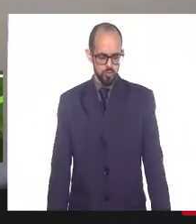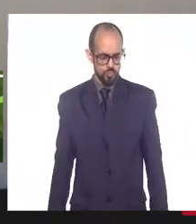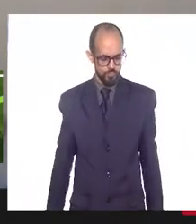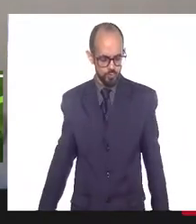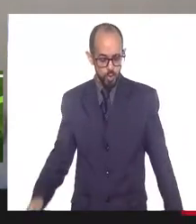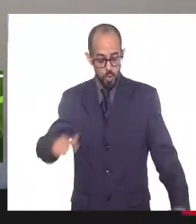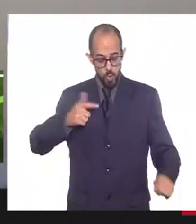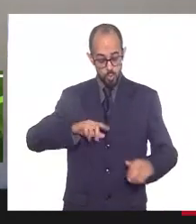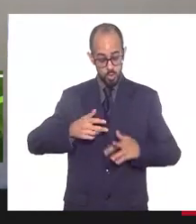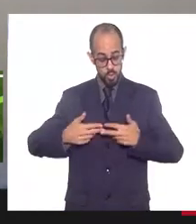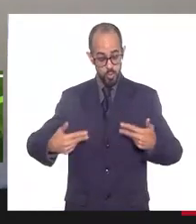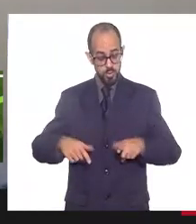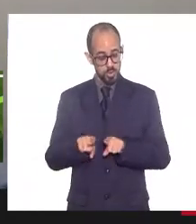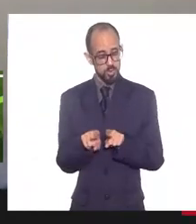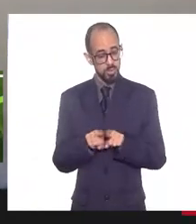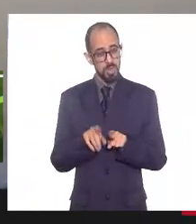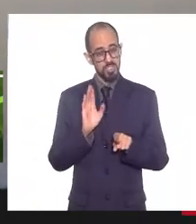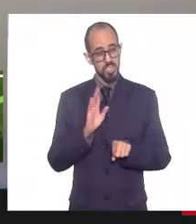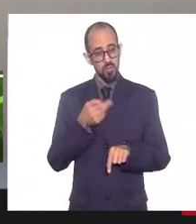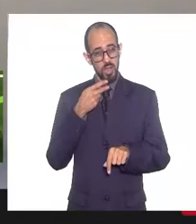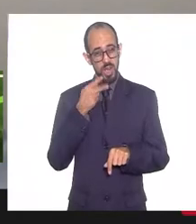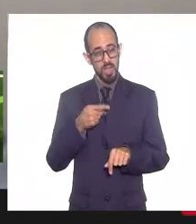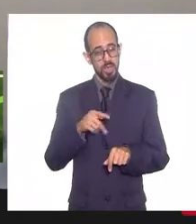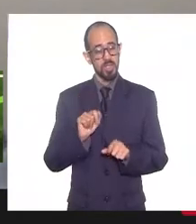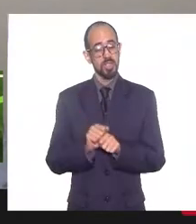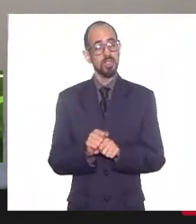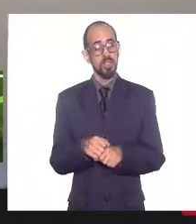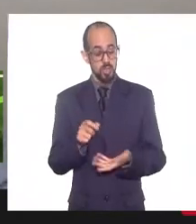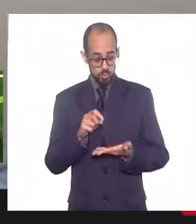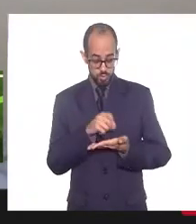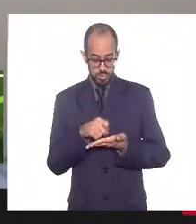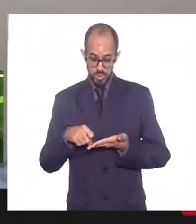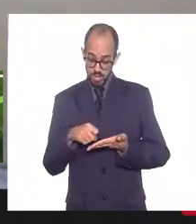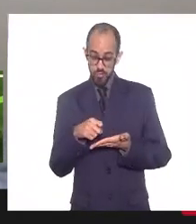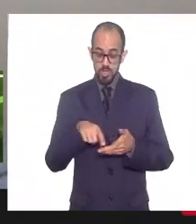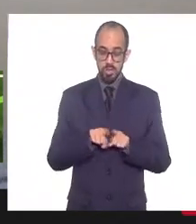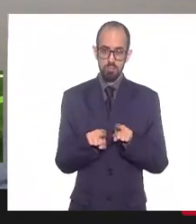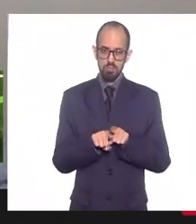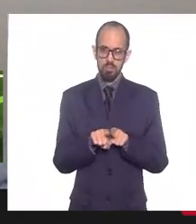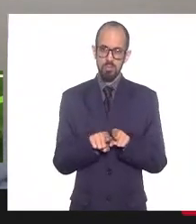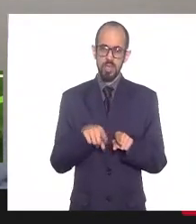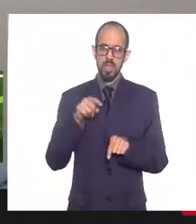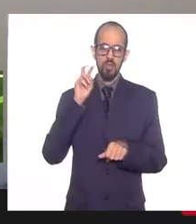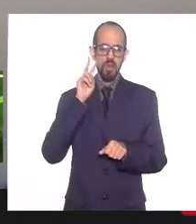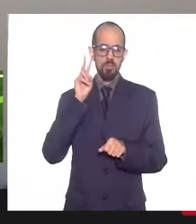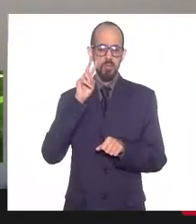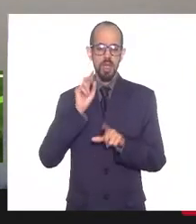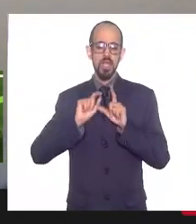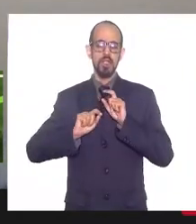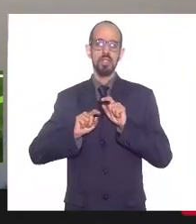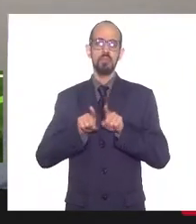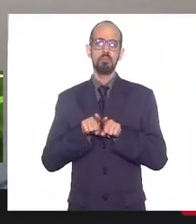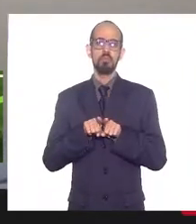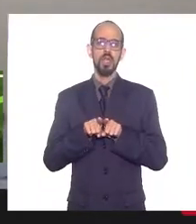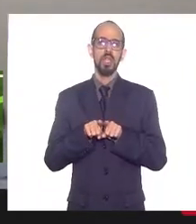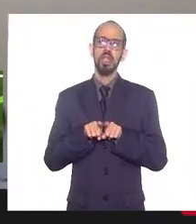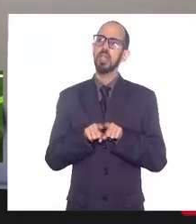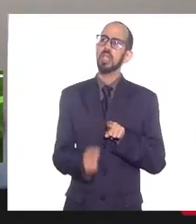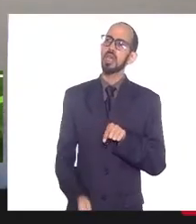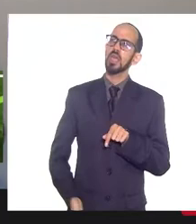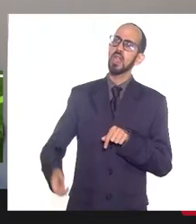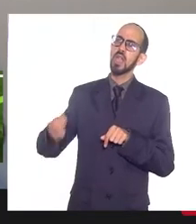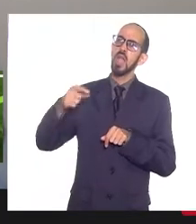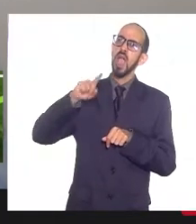também pontuei da intervenção do Ogã Jassanã Gonçalves, e aí eu me lembrei, Vossa Excelência vai me permitir, me lembrei de